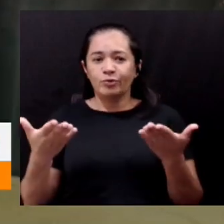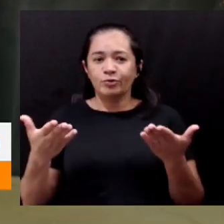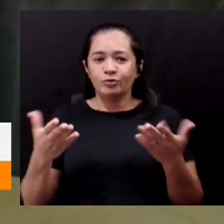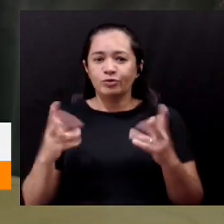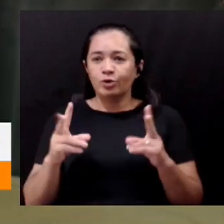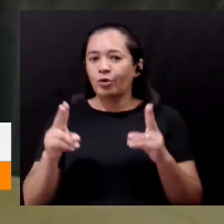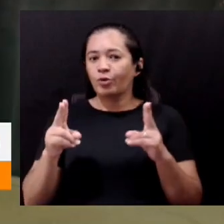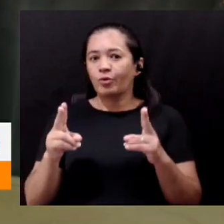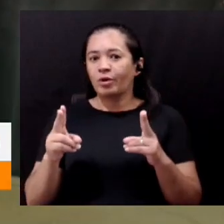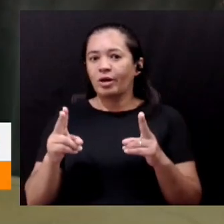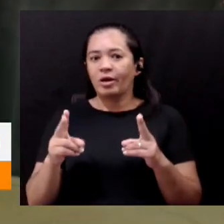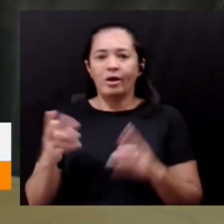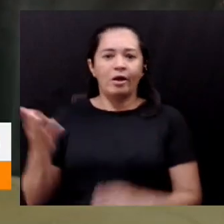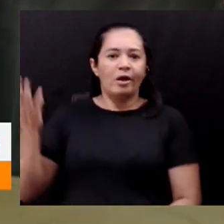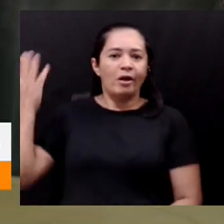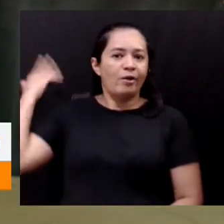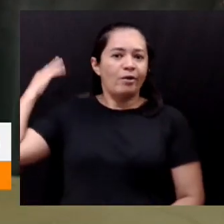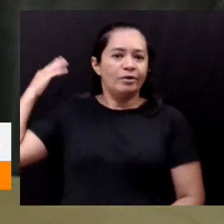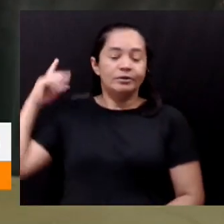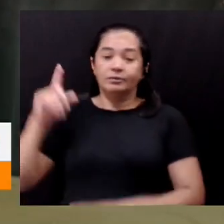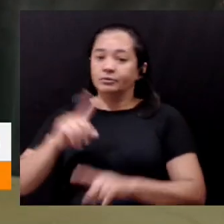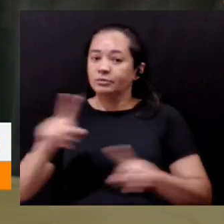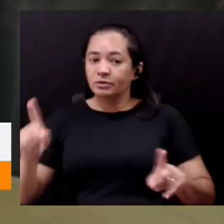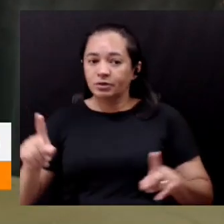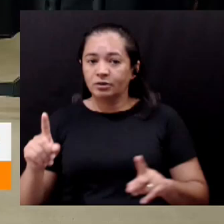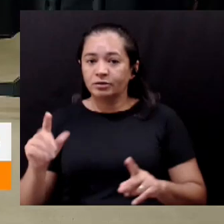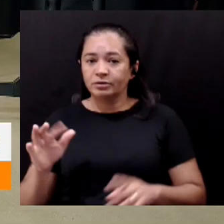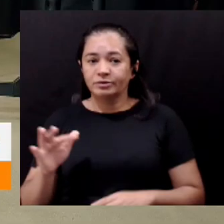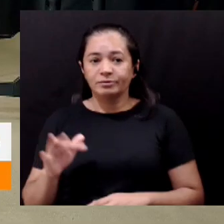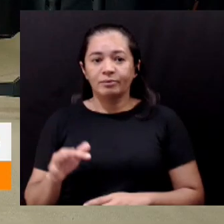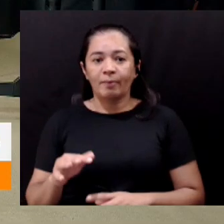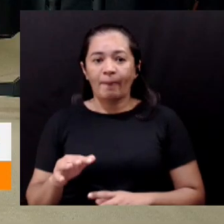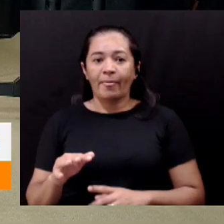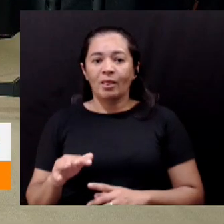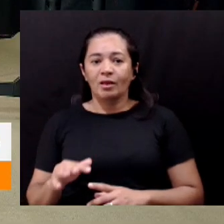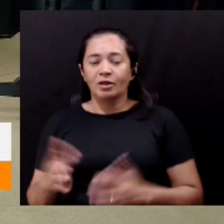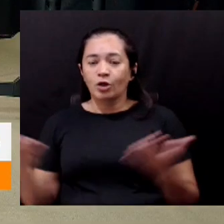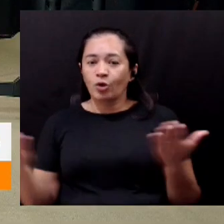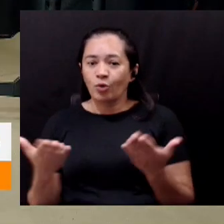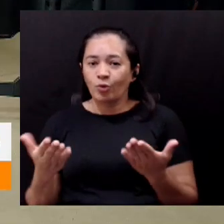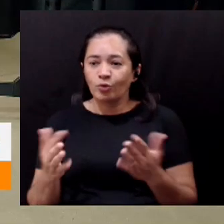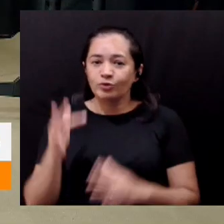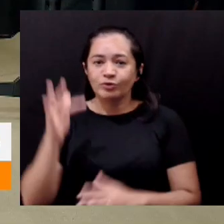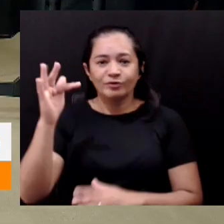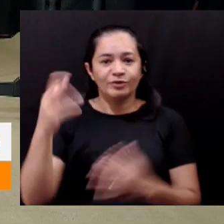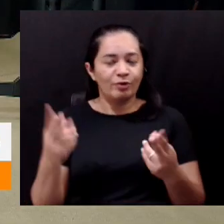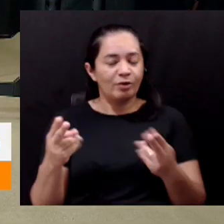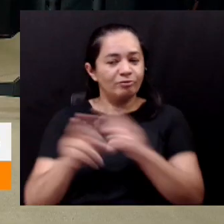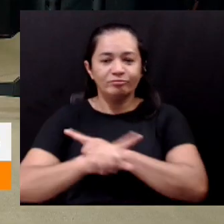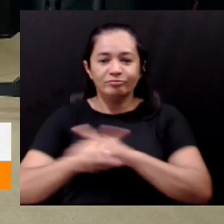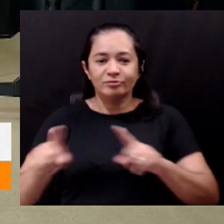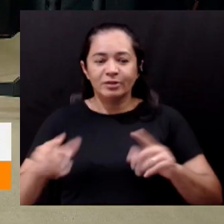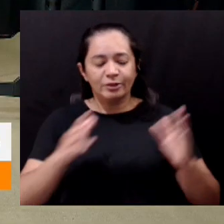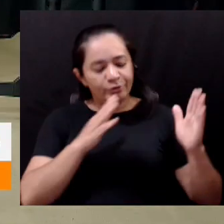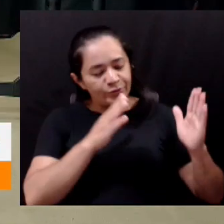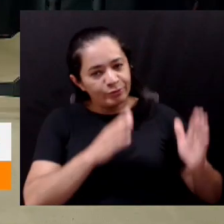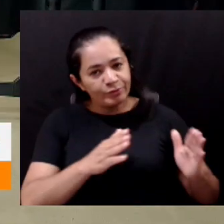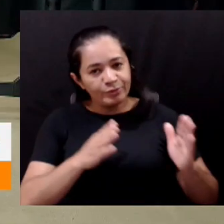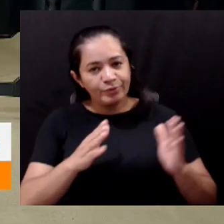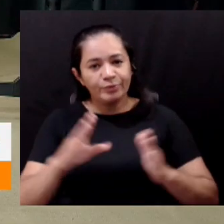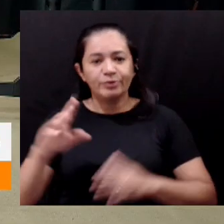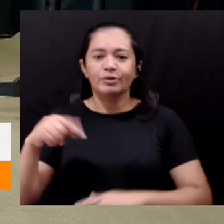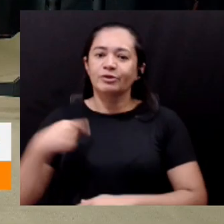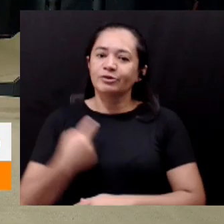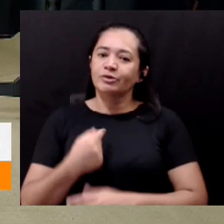2 meses atrás e nem serei daqui 2 meses a mesma Rúbia de hoje. E esse é o processo que a gente vai, né, levando para a vida, é isso